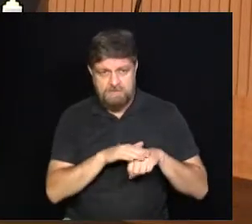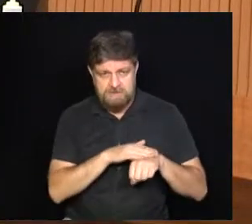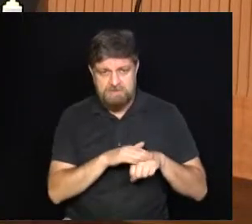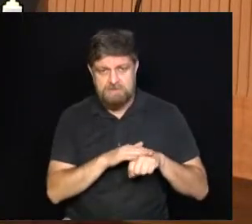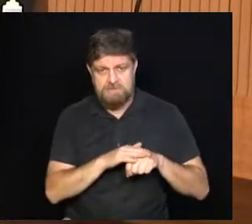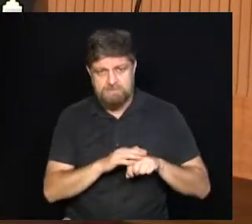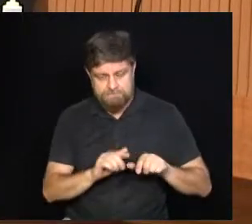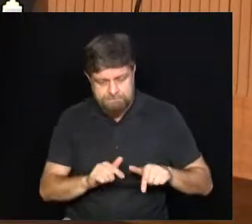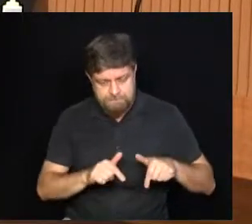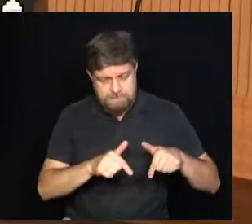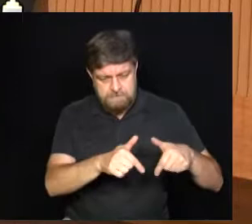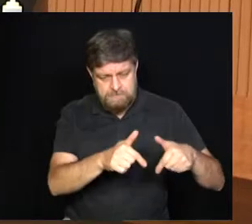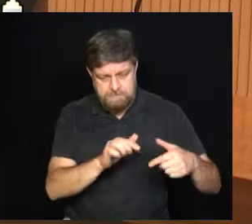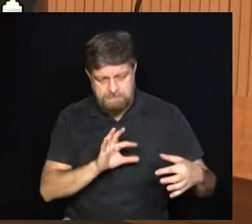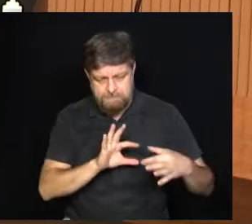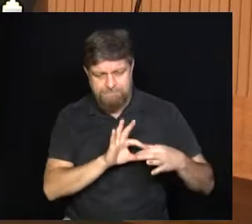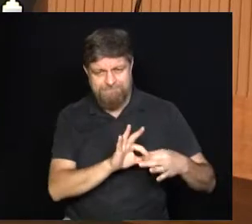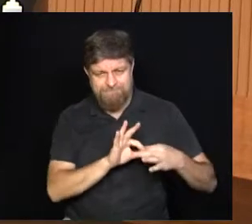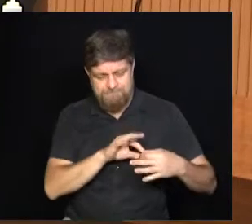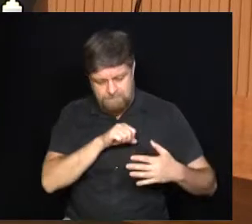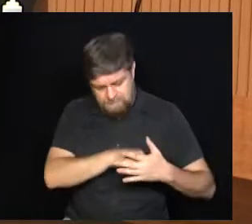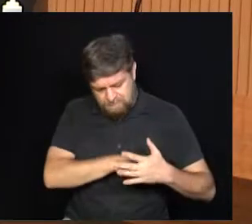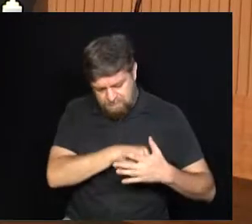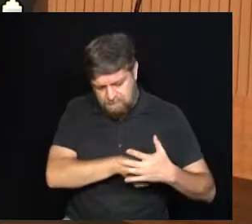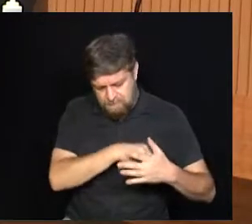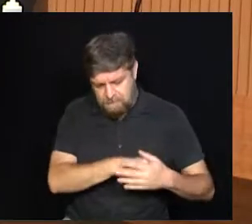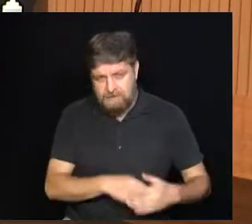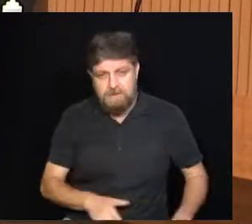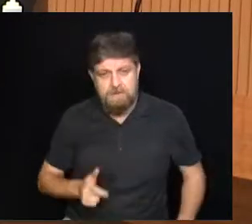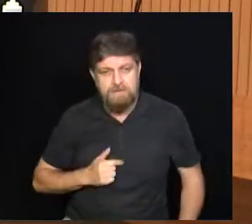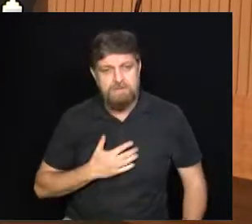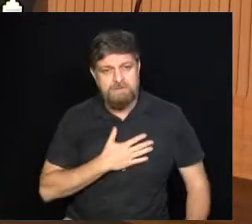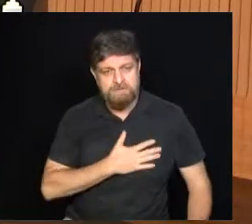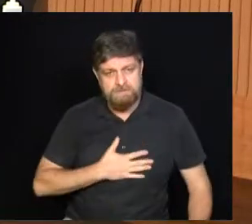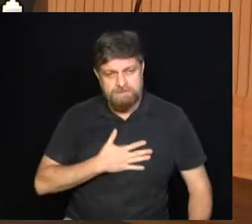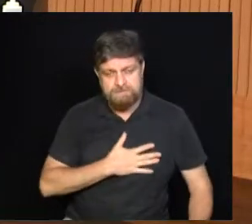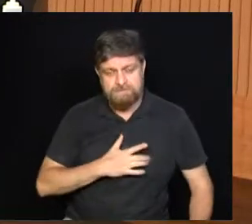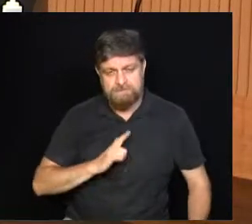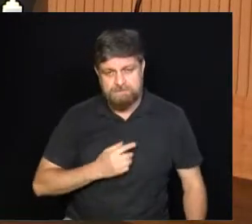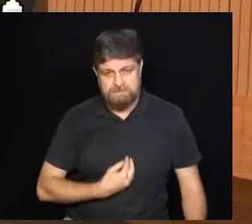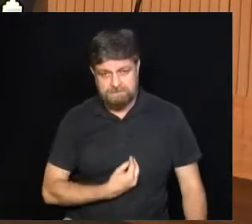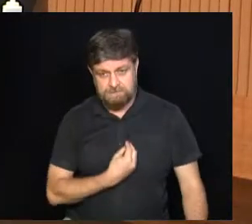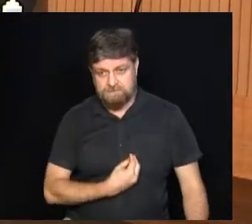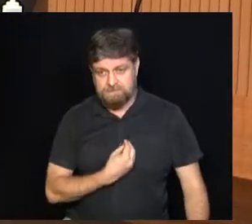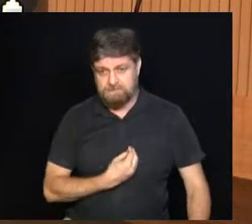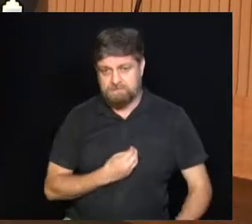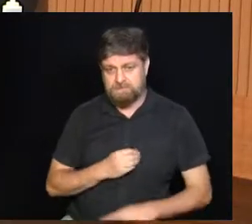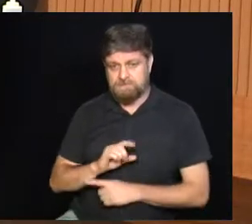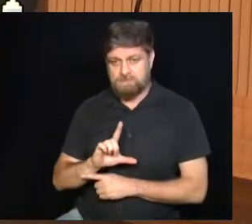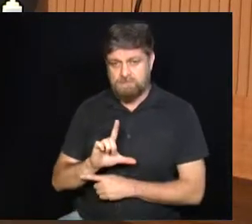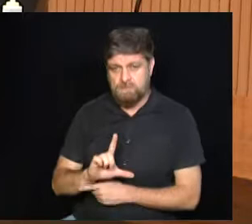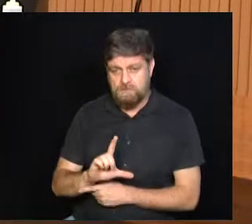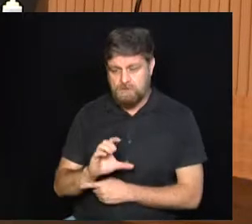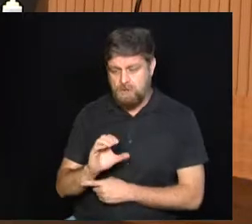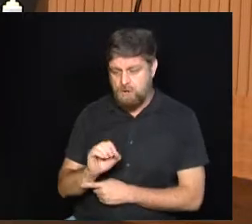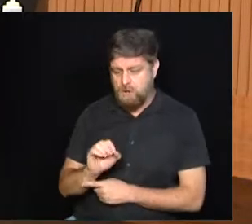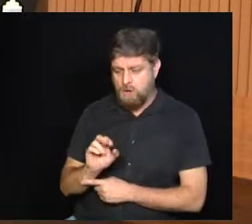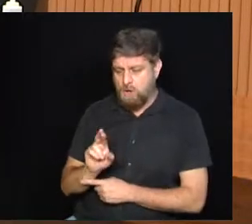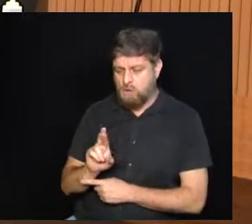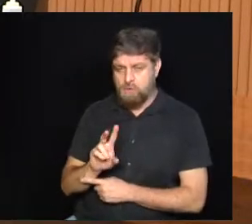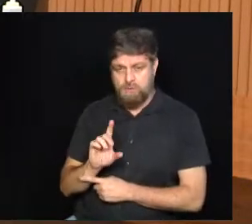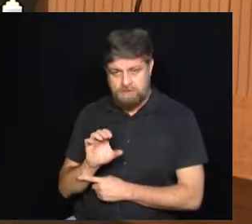batalhas que já tivemos juntos. Então é um prazer recebê-la aqui, nossa comandante Maria de Lourdes Soares. Também